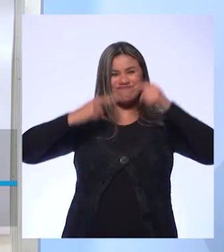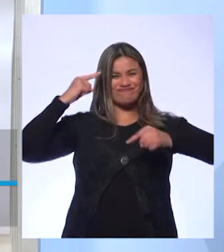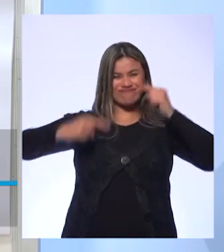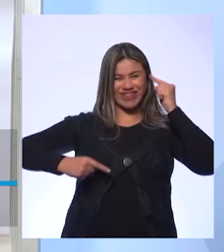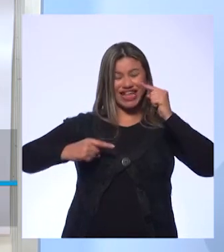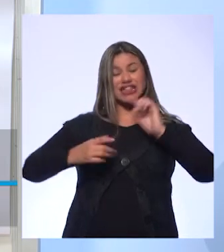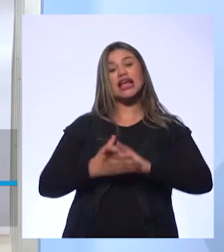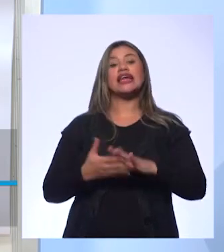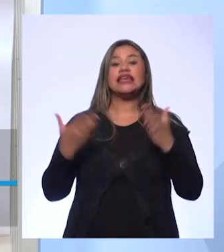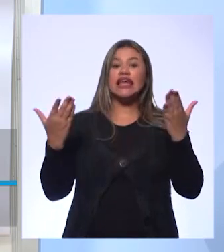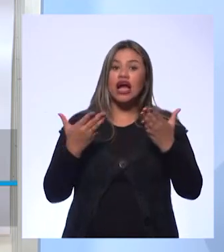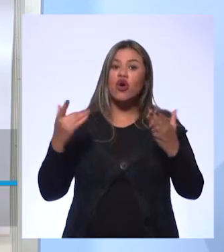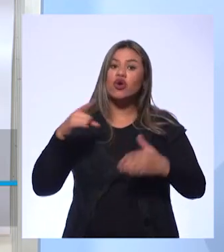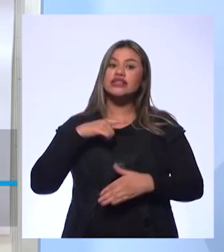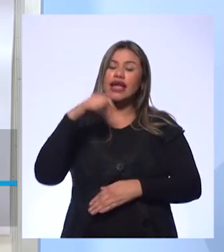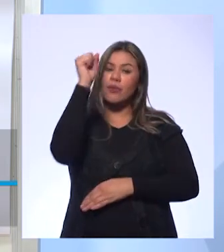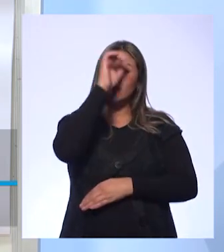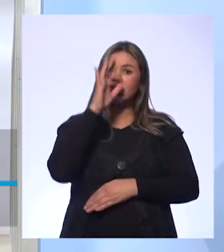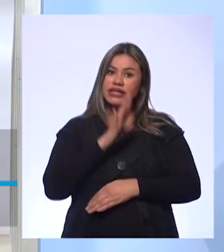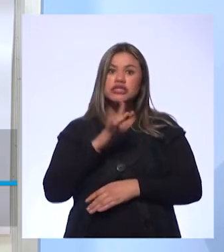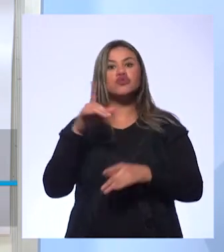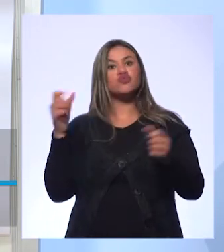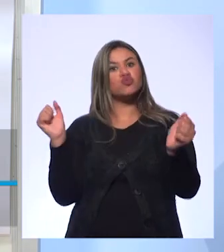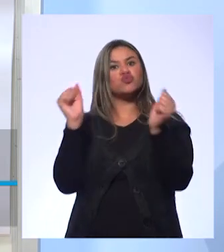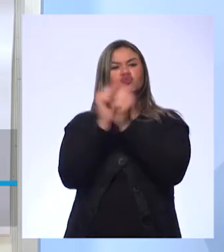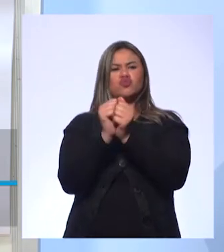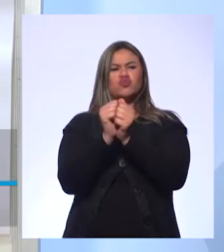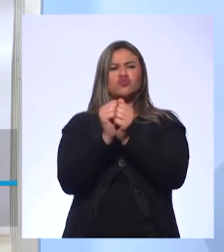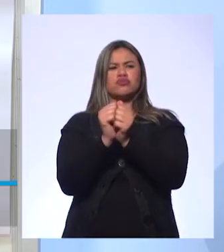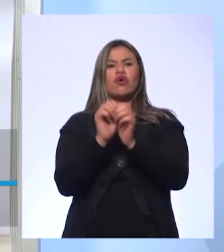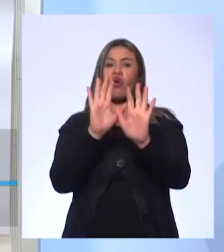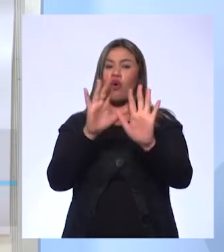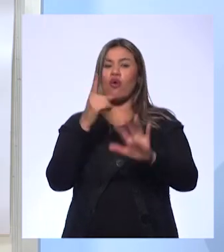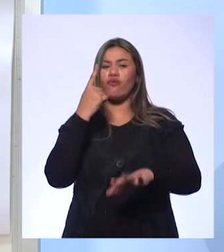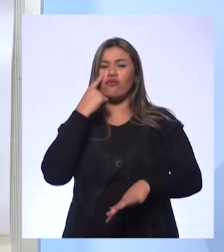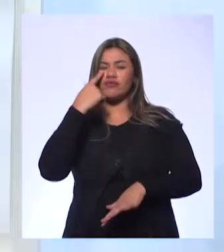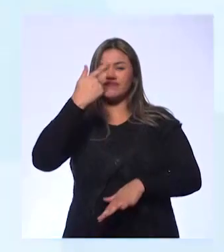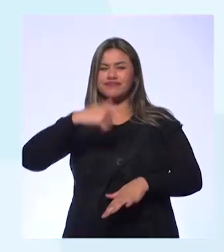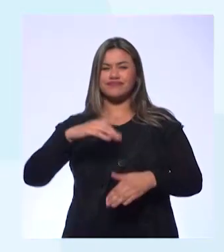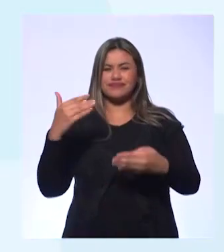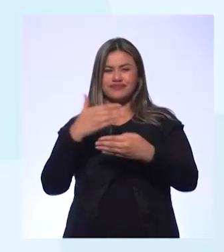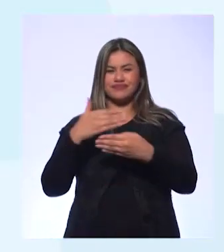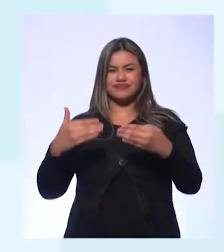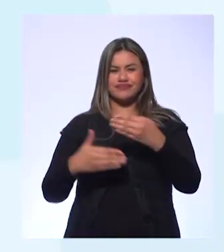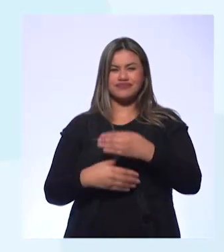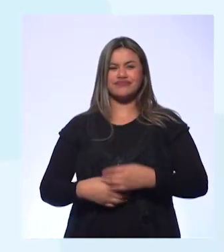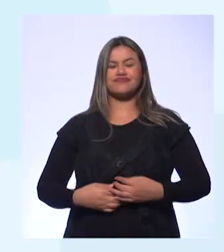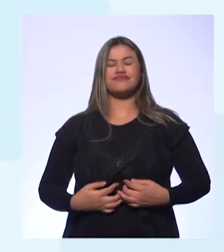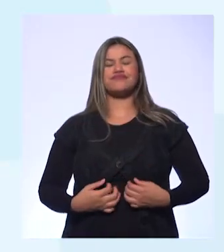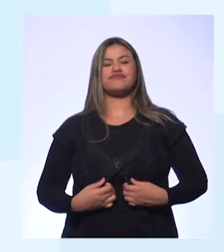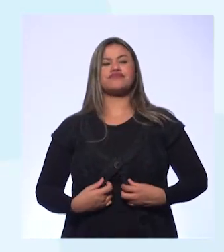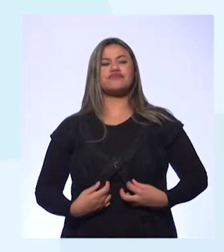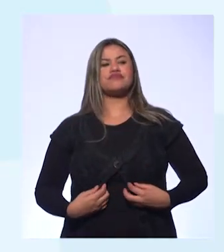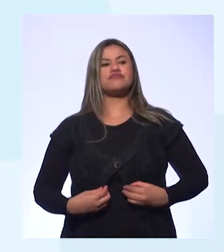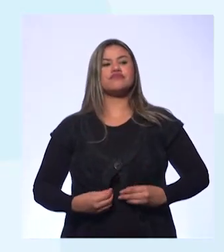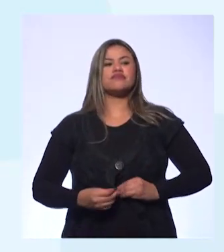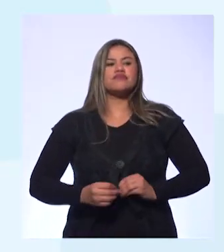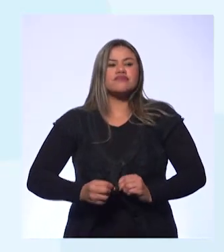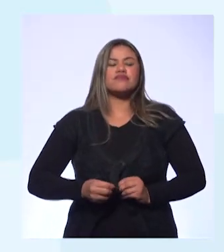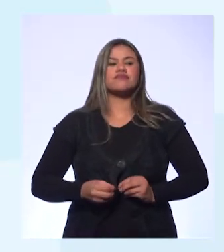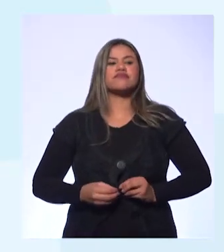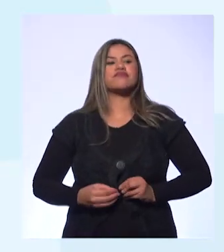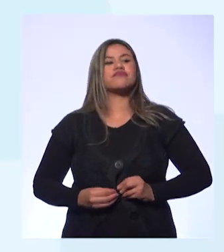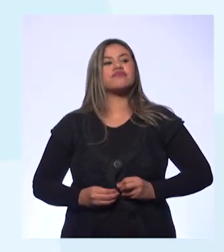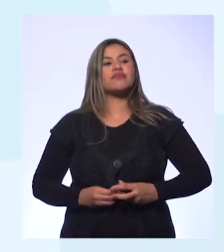nós temos o Brasil também entrando nesse cenário vamos aqui para mais uma tela para vocês e vamos pensar os